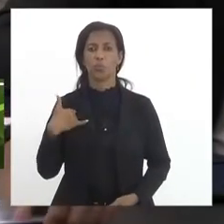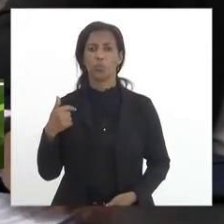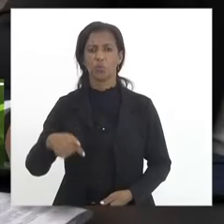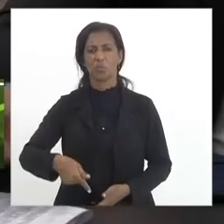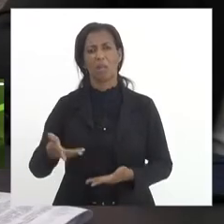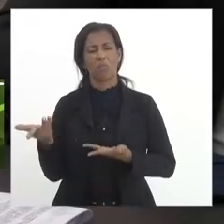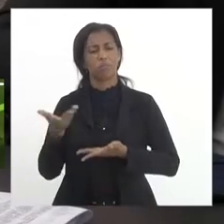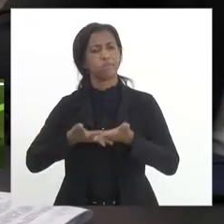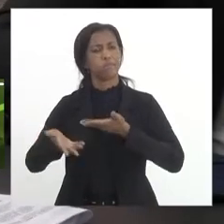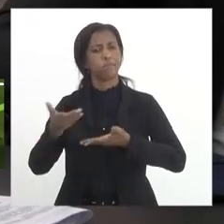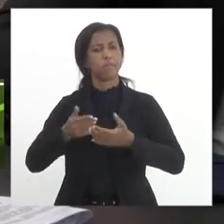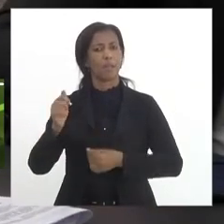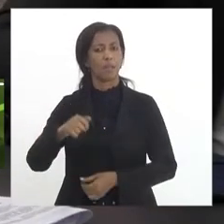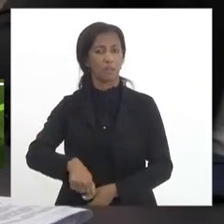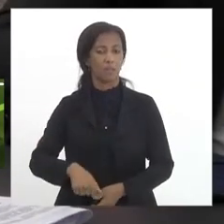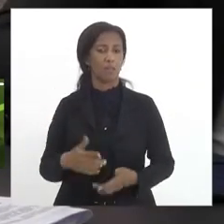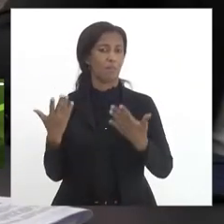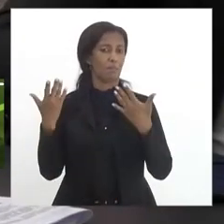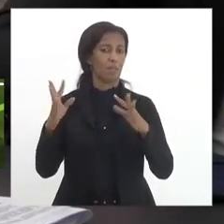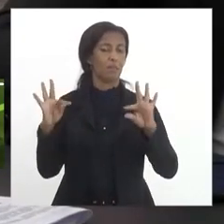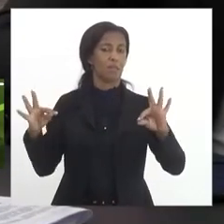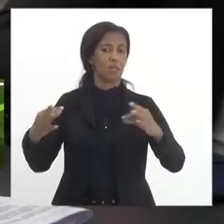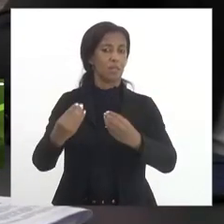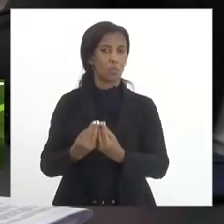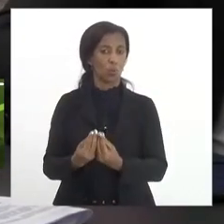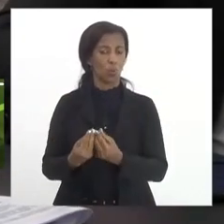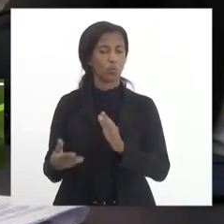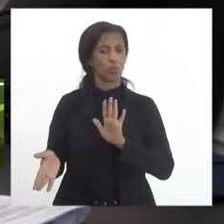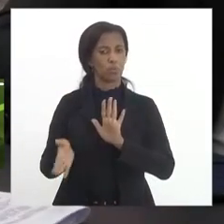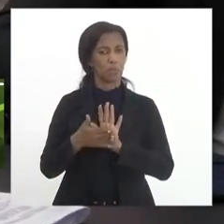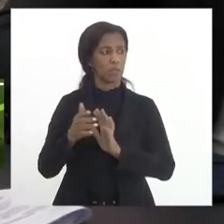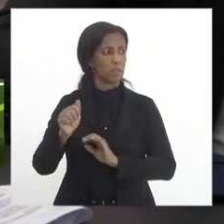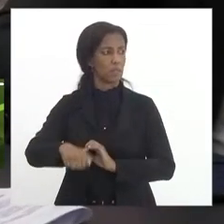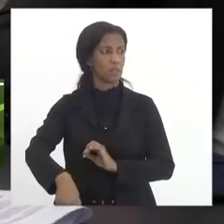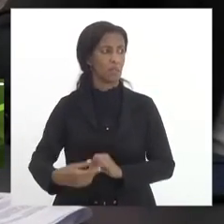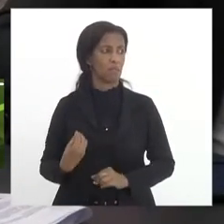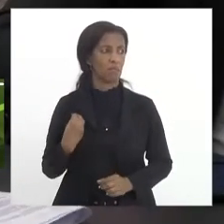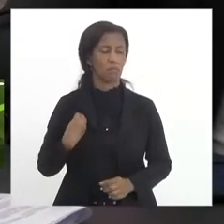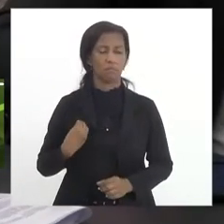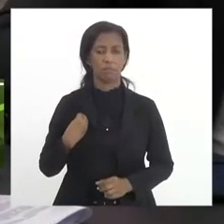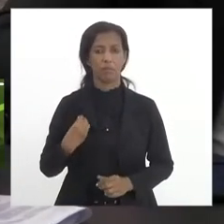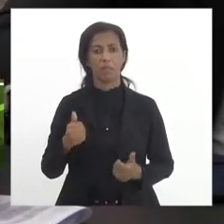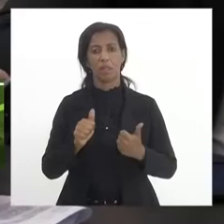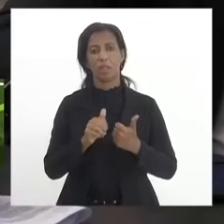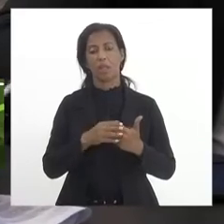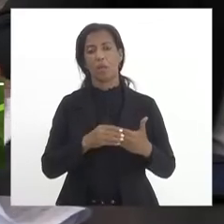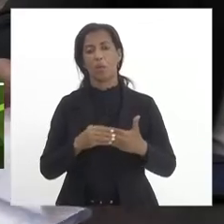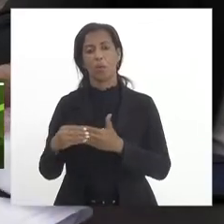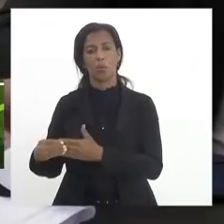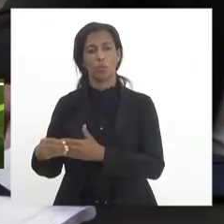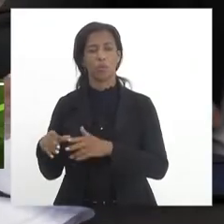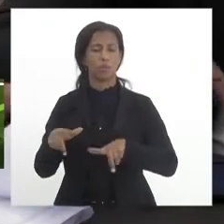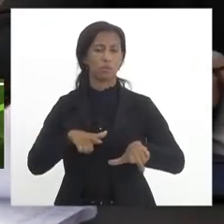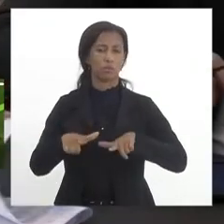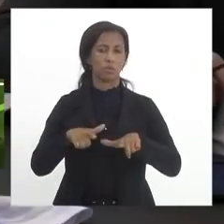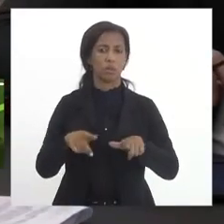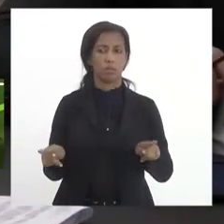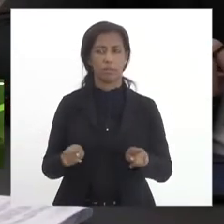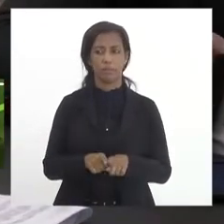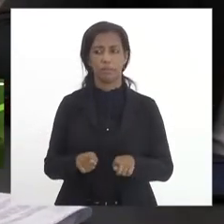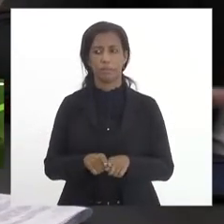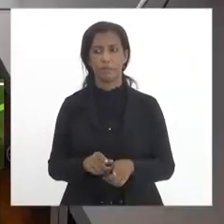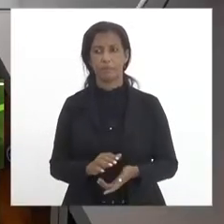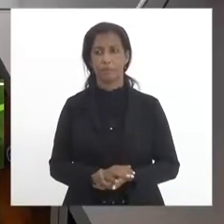fazer parte disso e elogiar a todos que aqui pertencem, que aqui estão, e a condução que Vossa Excelência dá aos trabalhos também. Obrigado, é